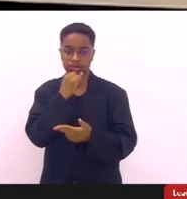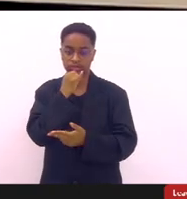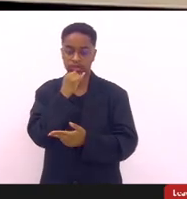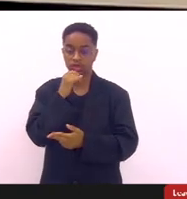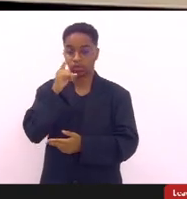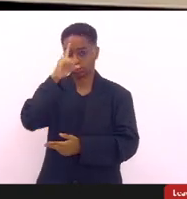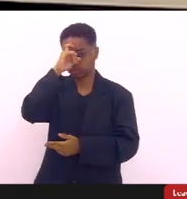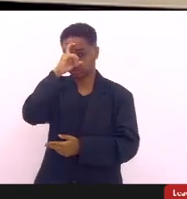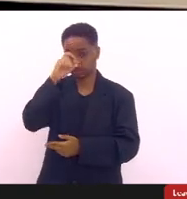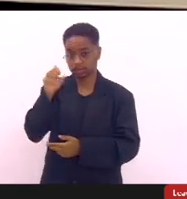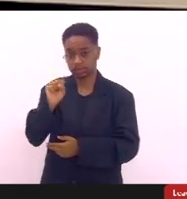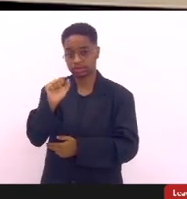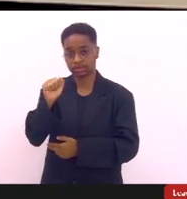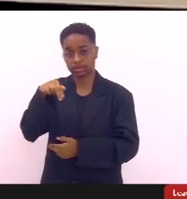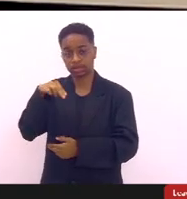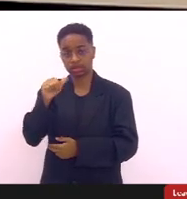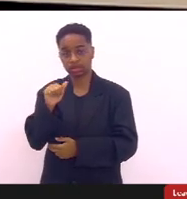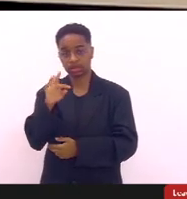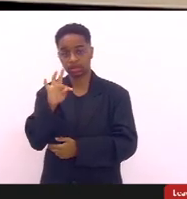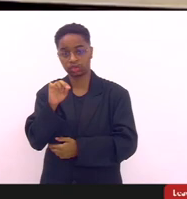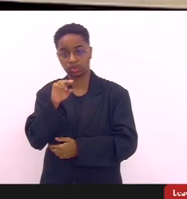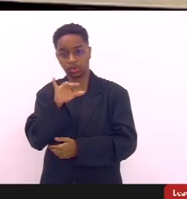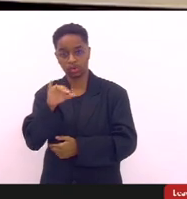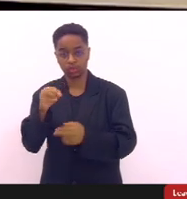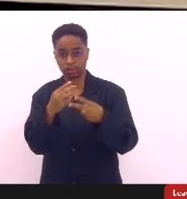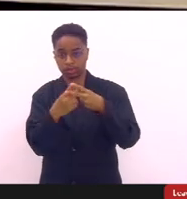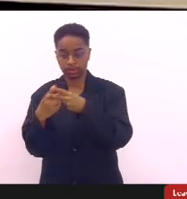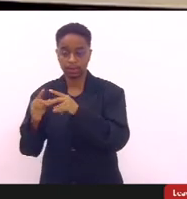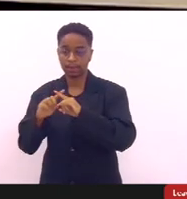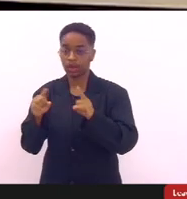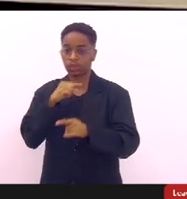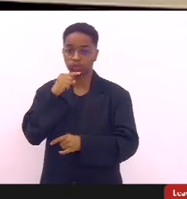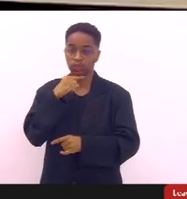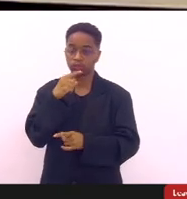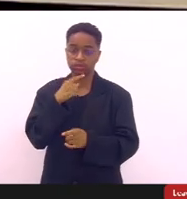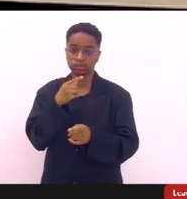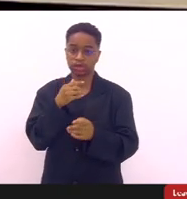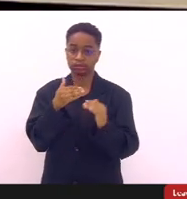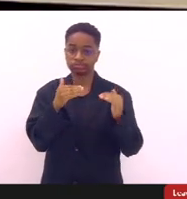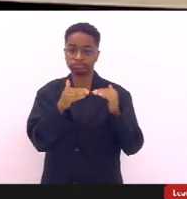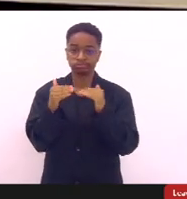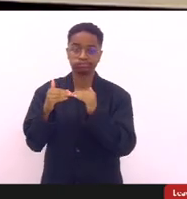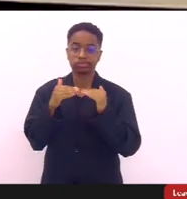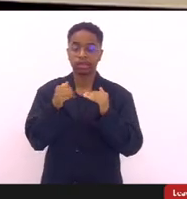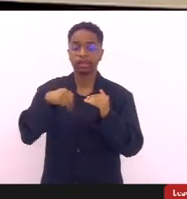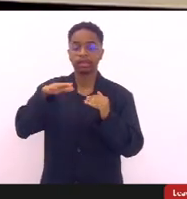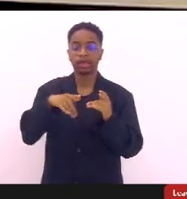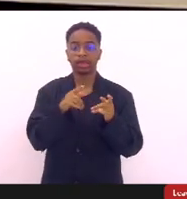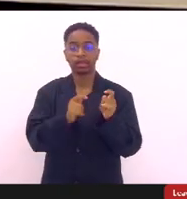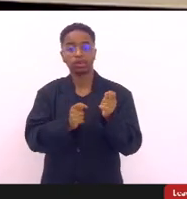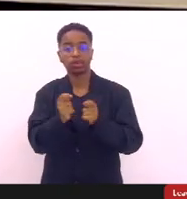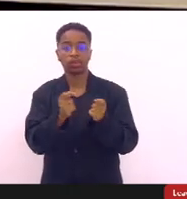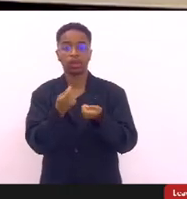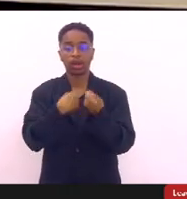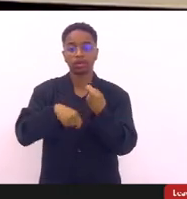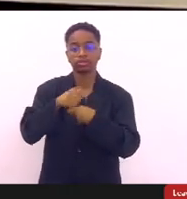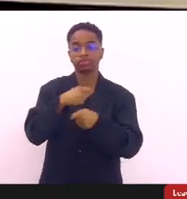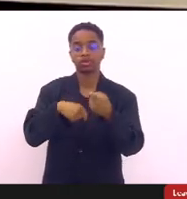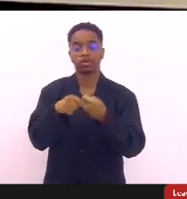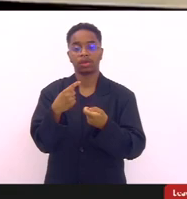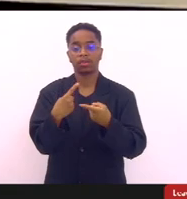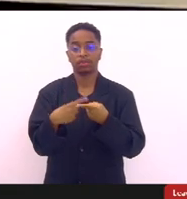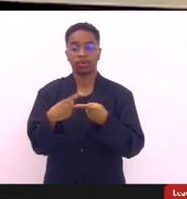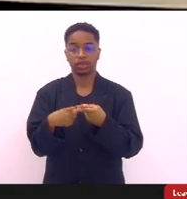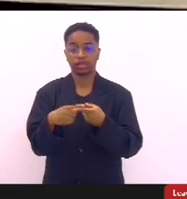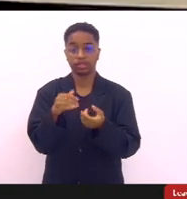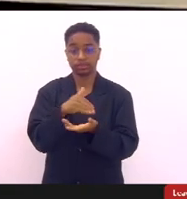Sanatório Penal, e não consegue chegar a um acordo sobre quem faz essa gestão desses equipamentos com a Secretaria de Administração Penitenciária, que, por sua vez, ao